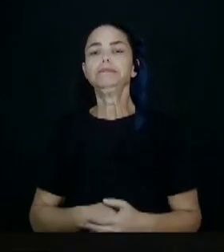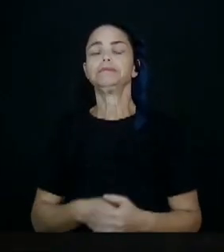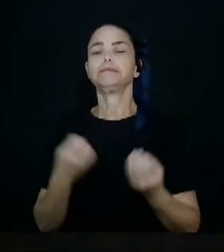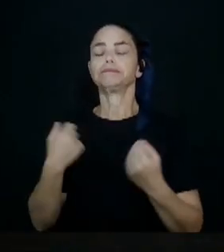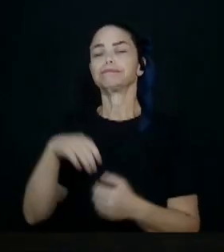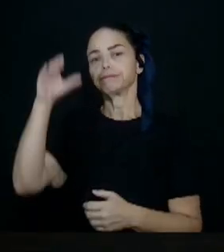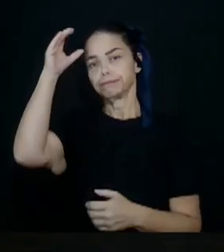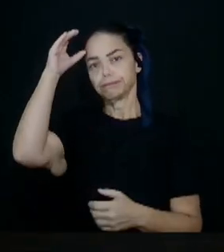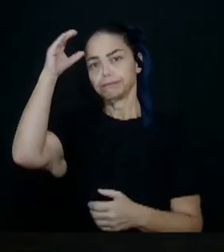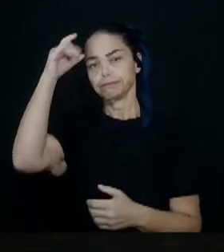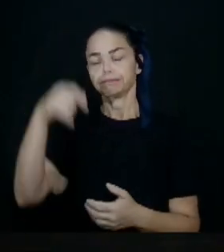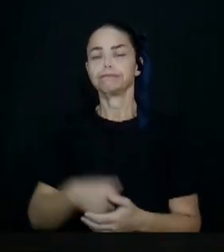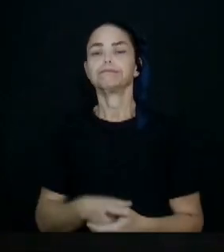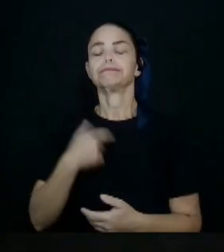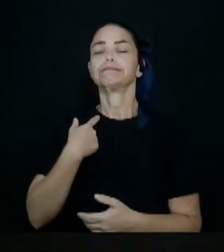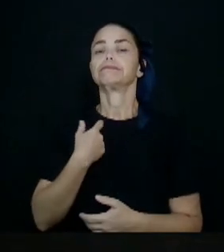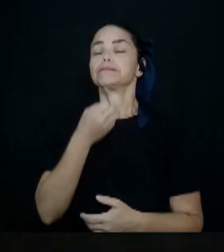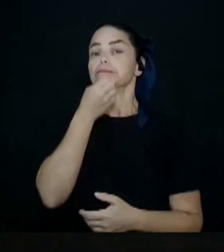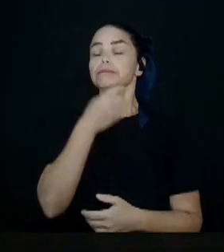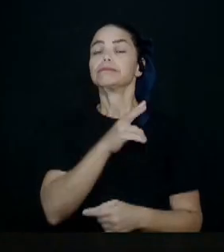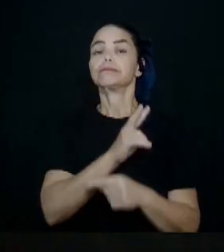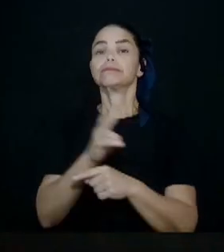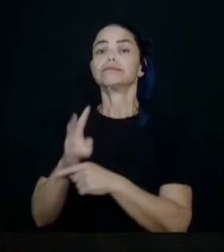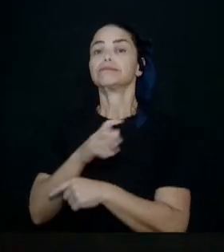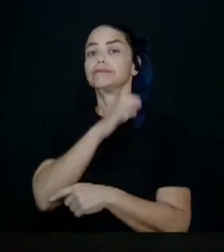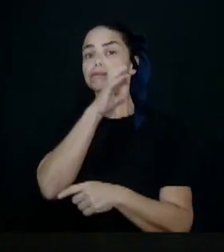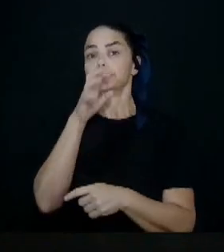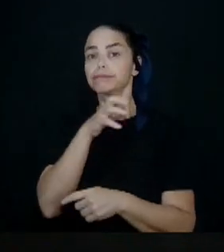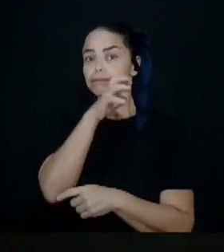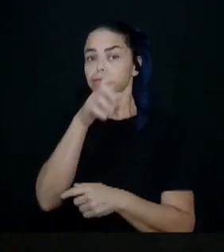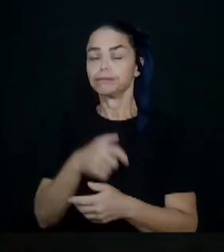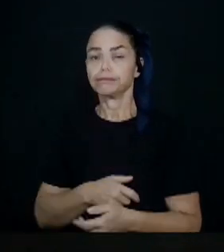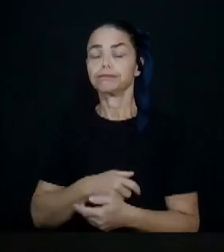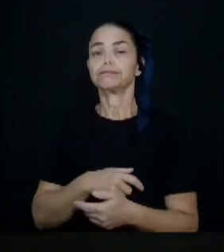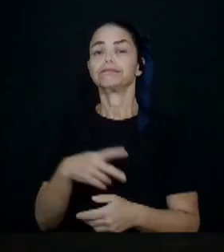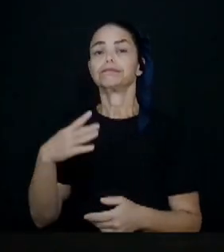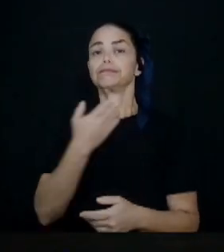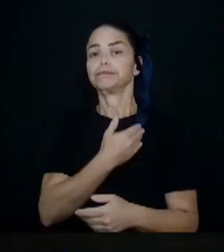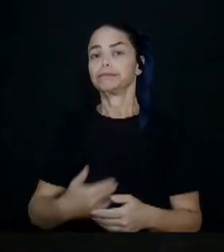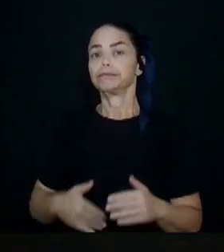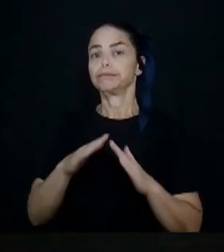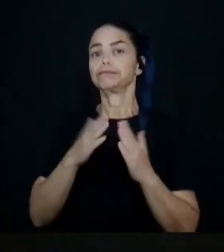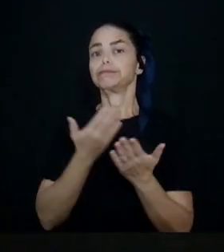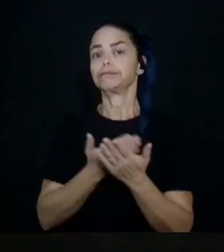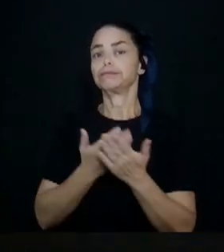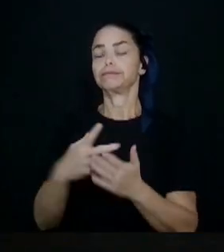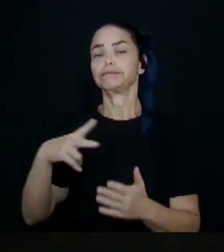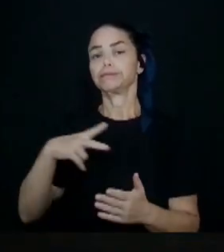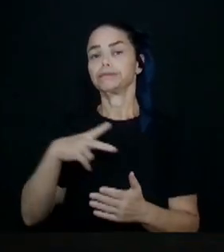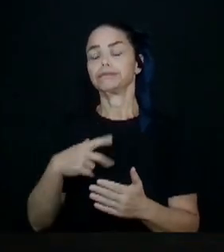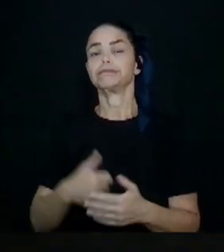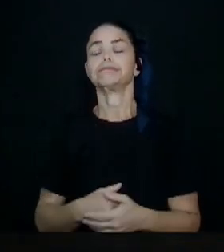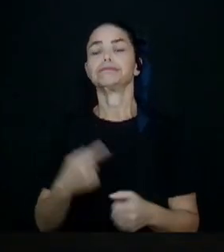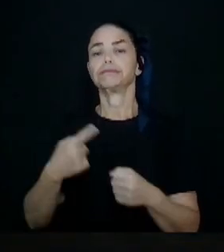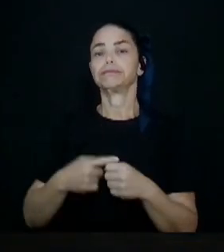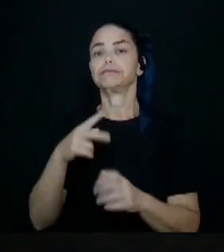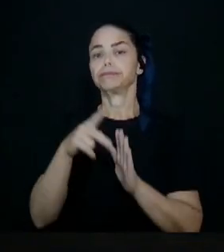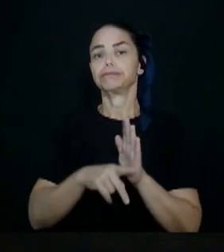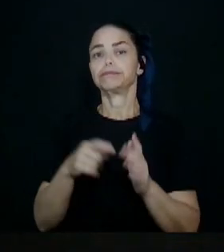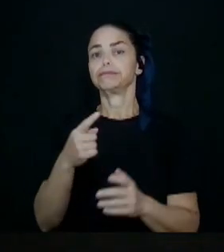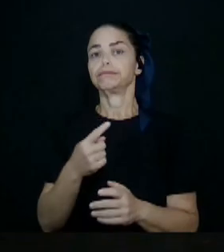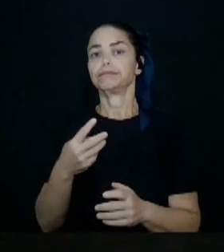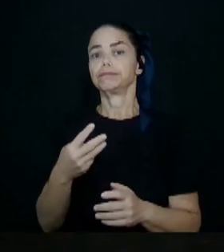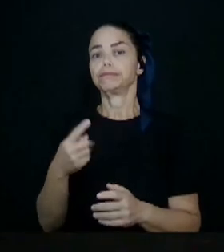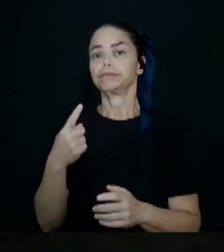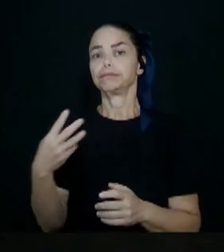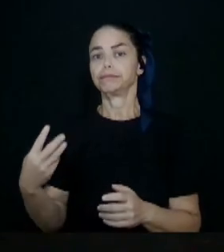o bem-estar animal nas escolas públicas e privadas do município. Também em primeira discussão, o projeto de lei 313 de